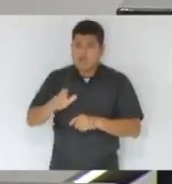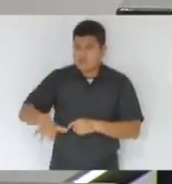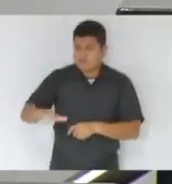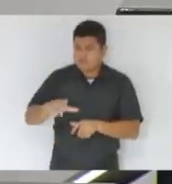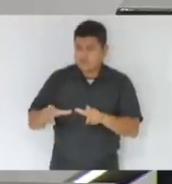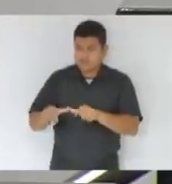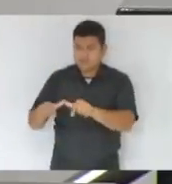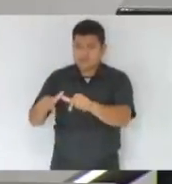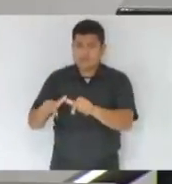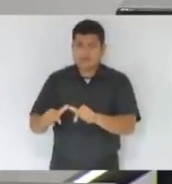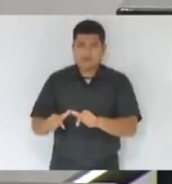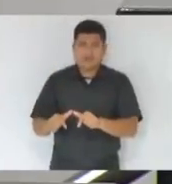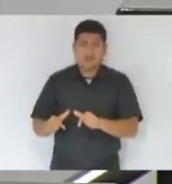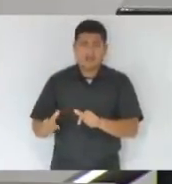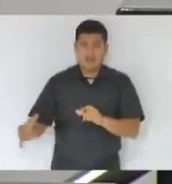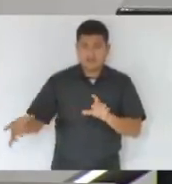consórcio